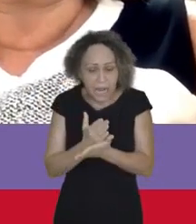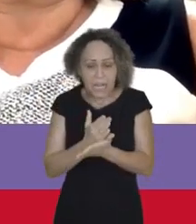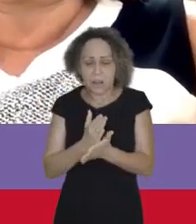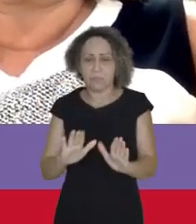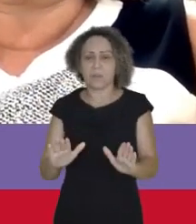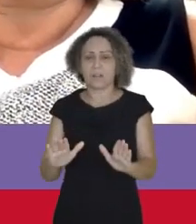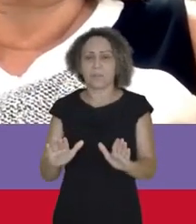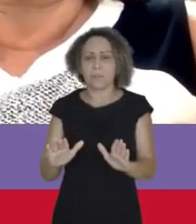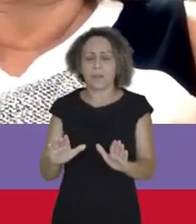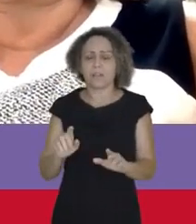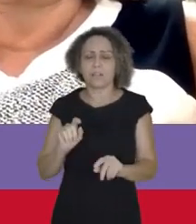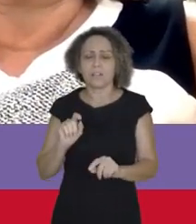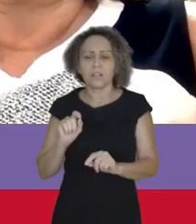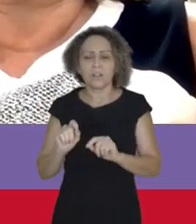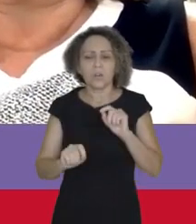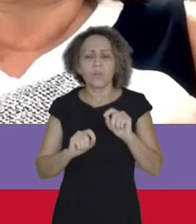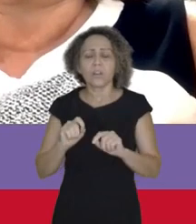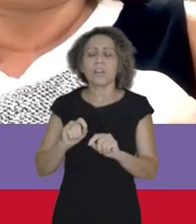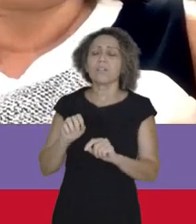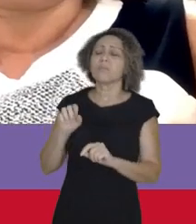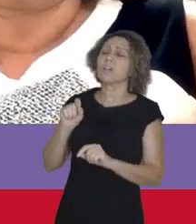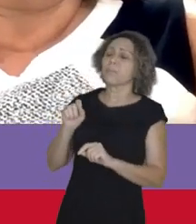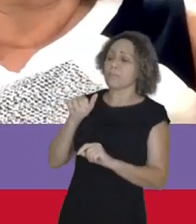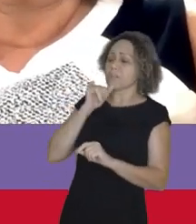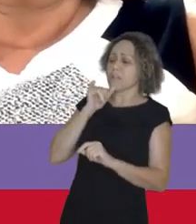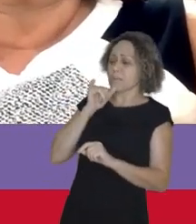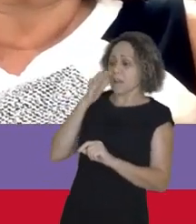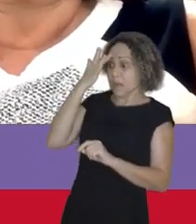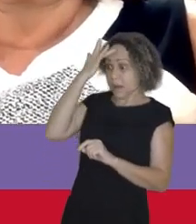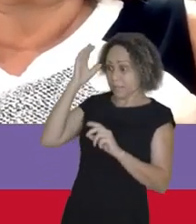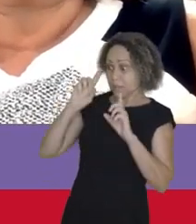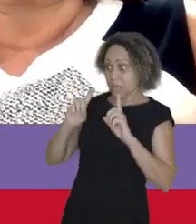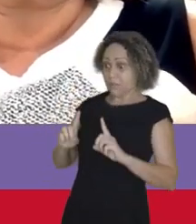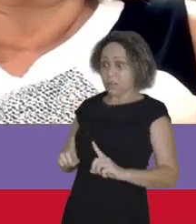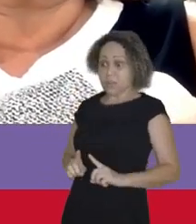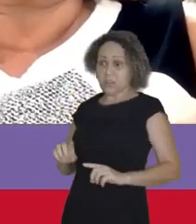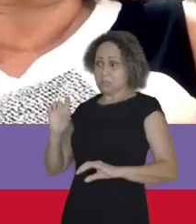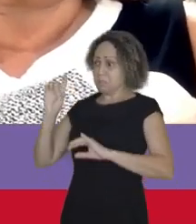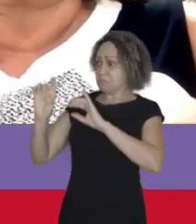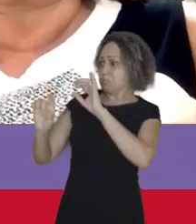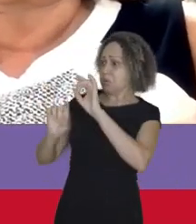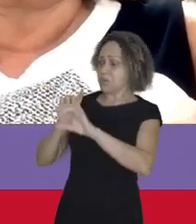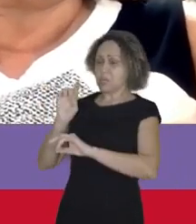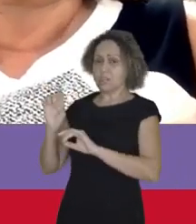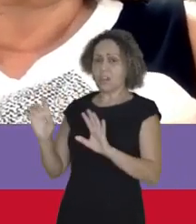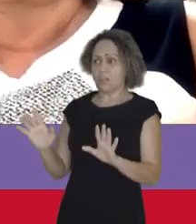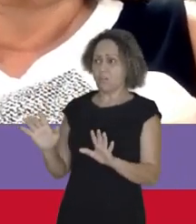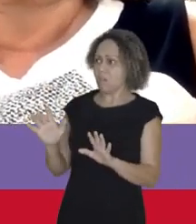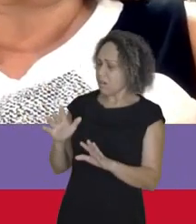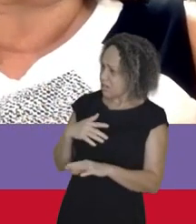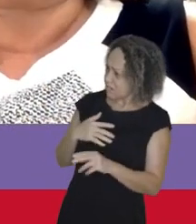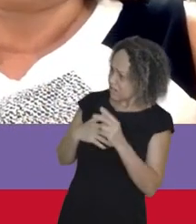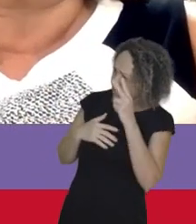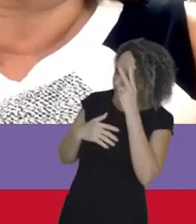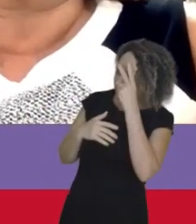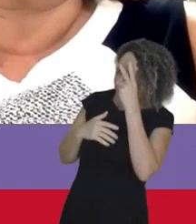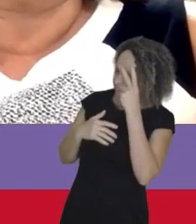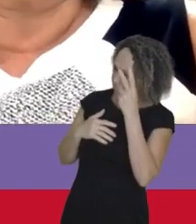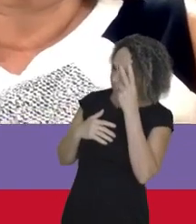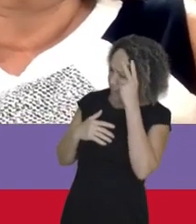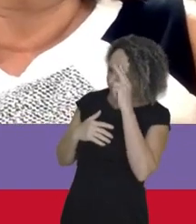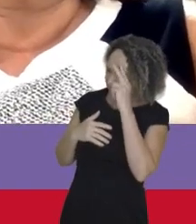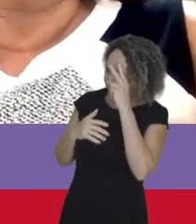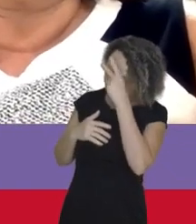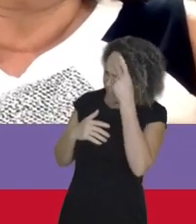do que é para a pessoa com deficiência especial, né? Então, as pessoas com deficiência foram sempre vistas como pessoas